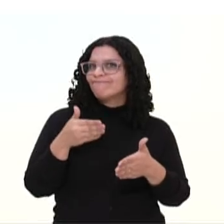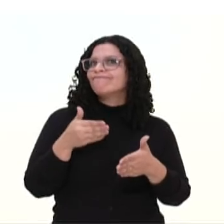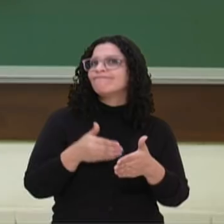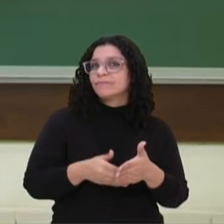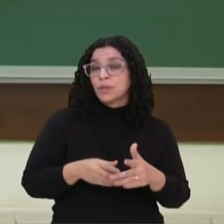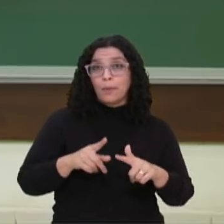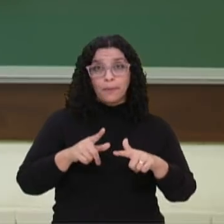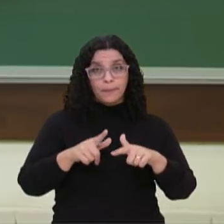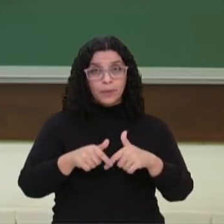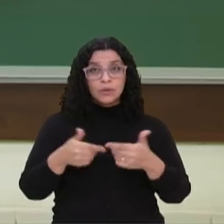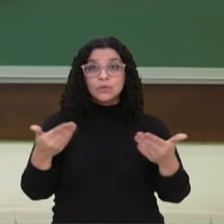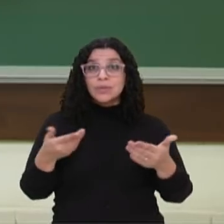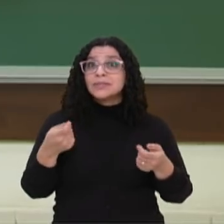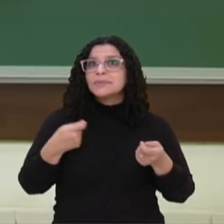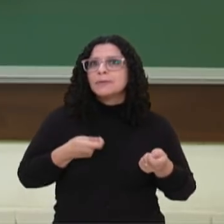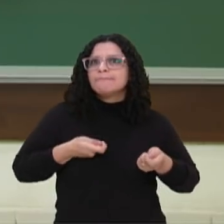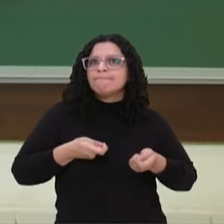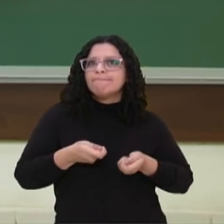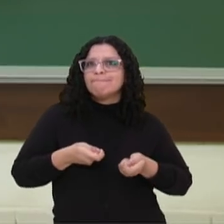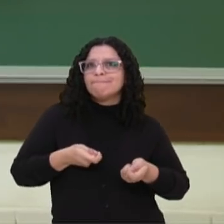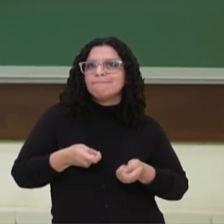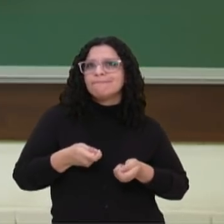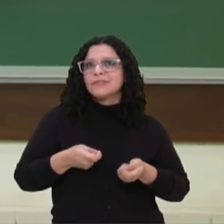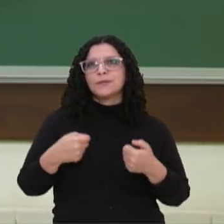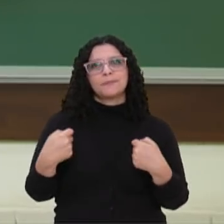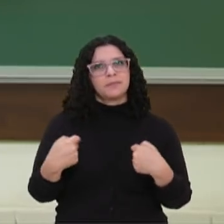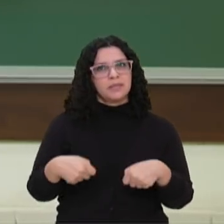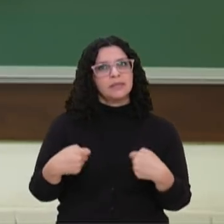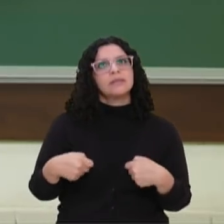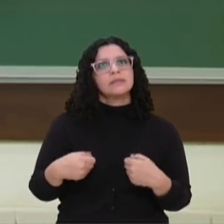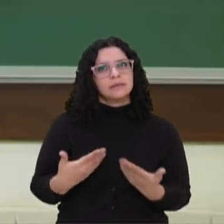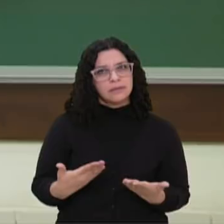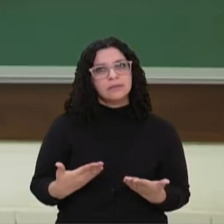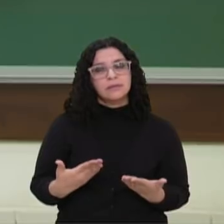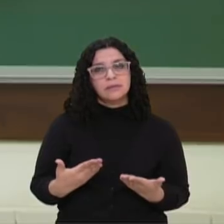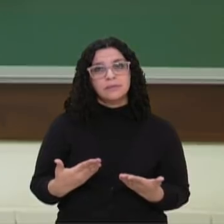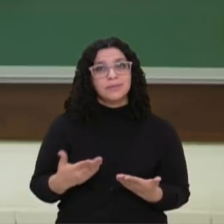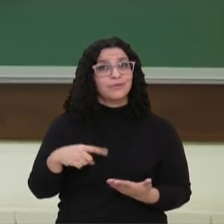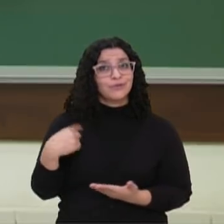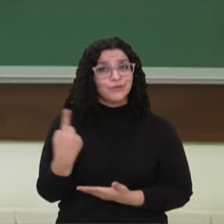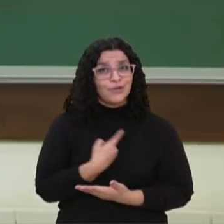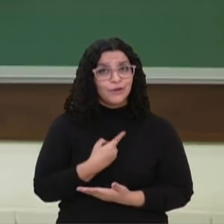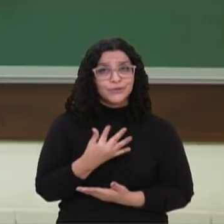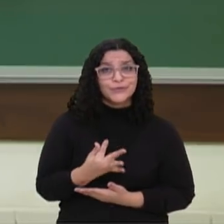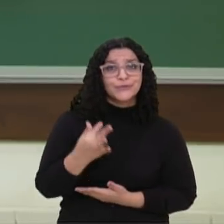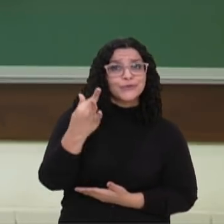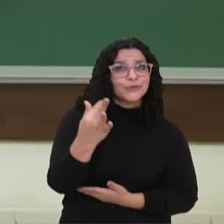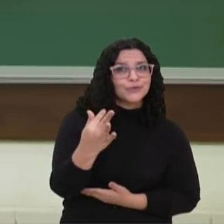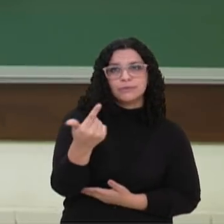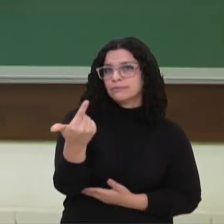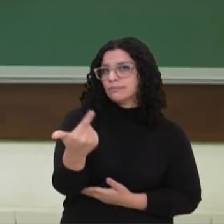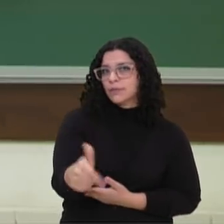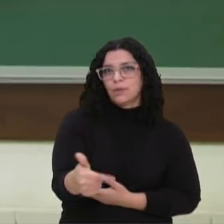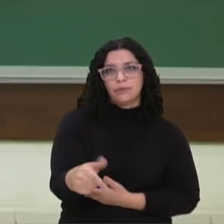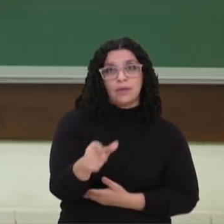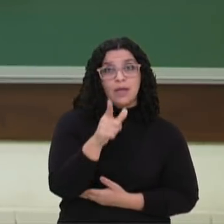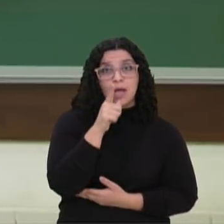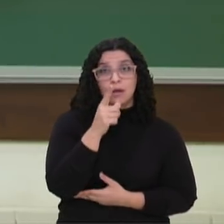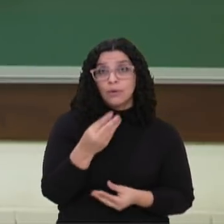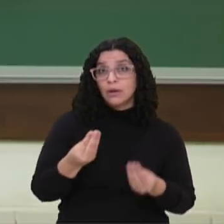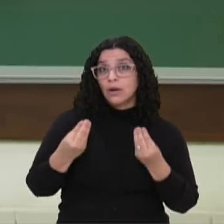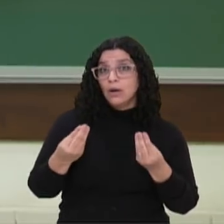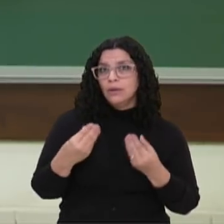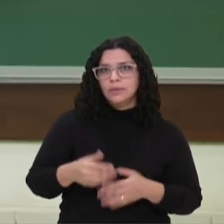por isso, a economia é preciso, senão nós vamos ficar sem, né? Deus me